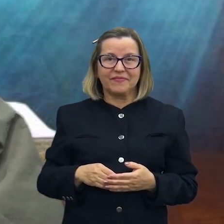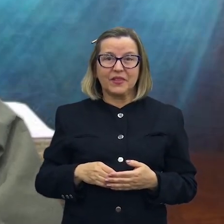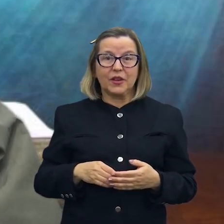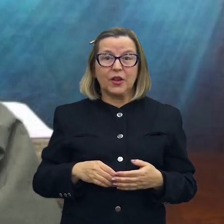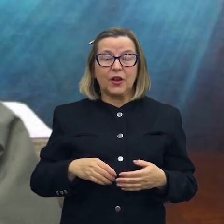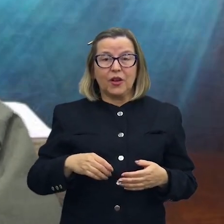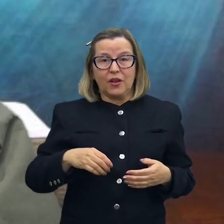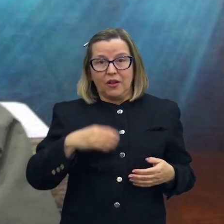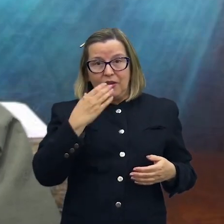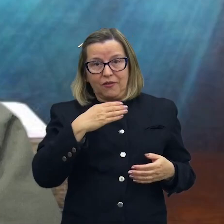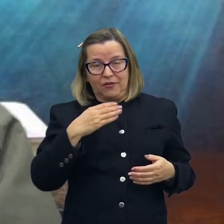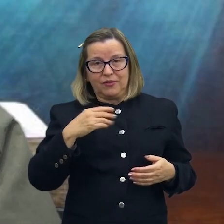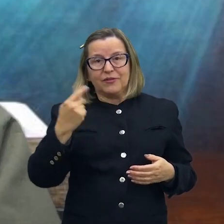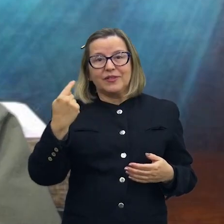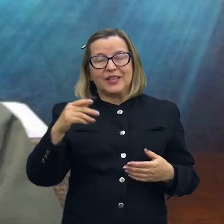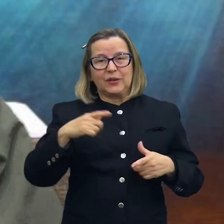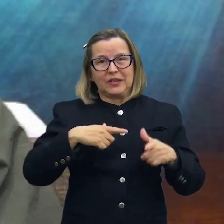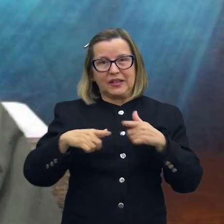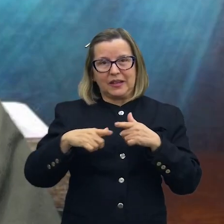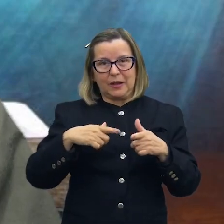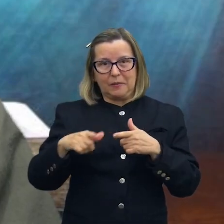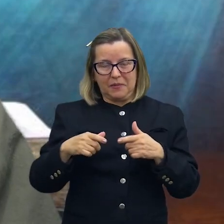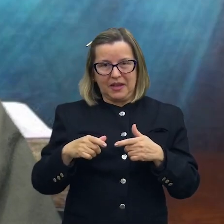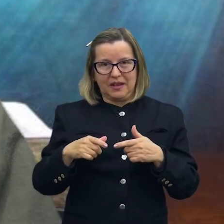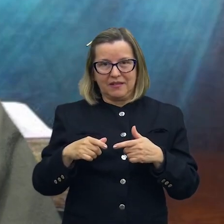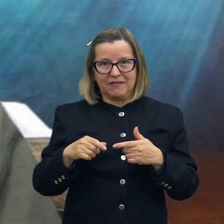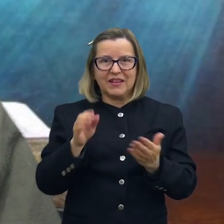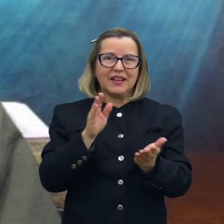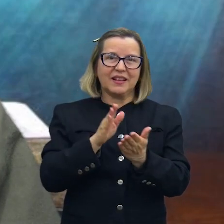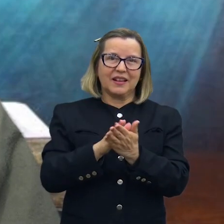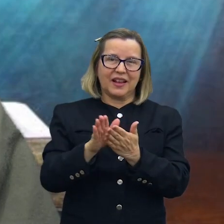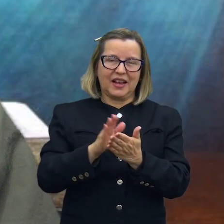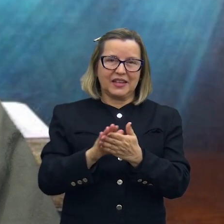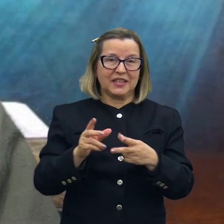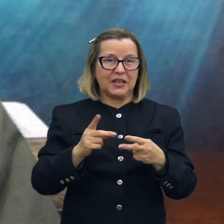Produto do vosso trabalho naquilo que não pode satisfazer.